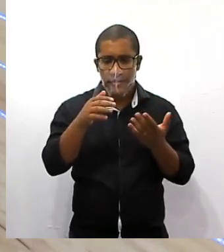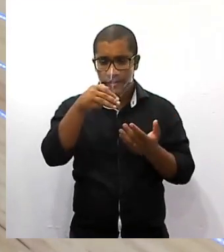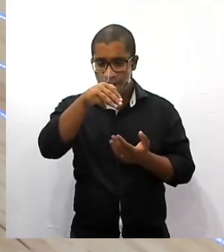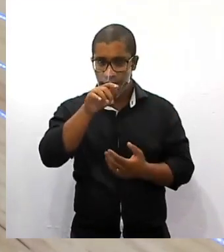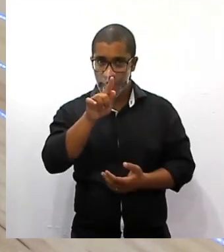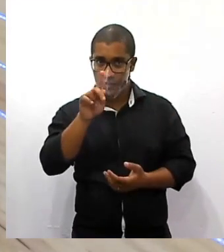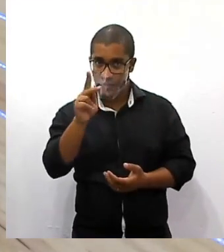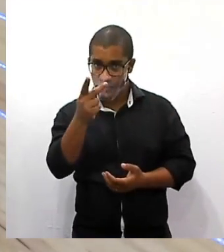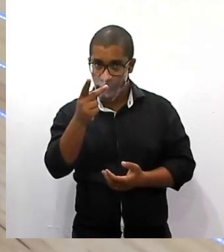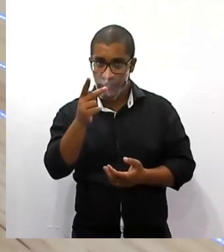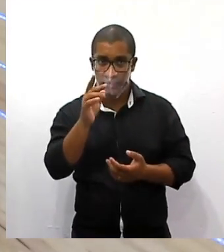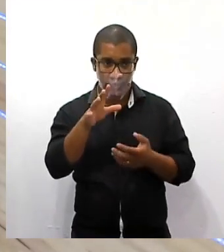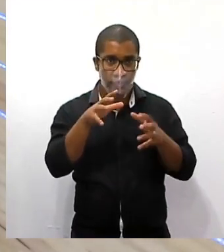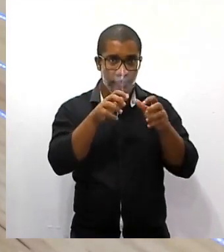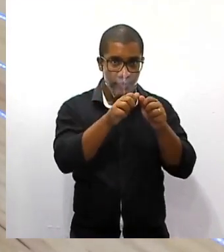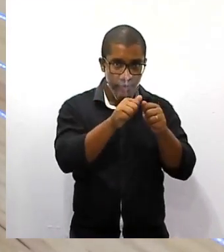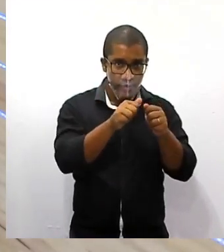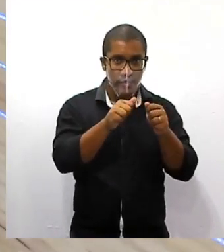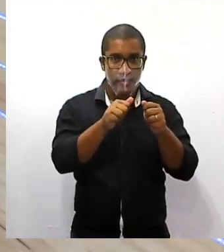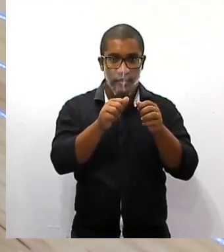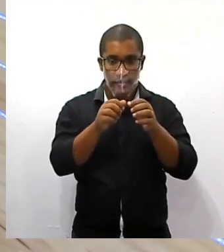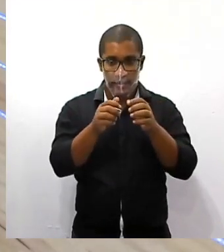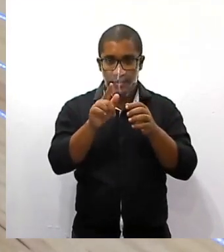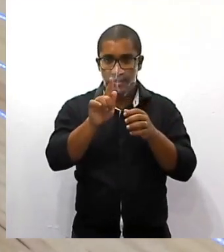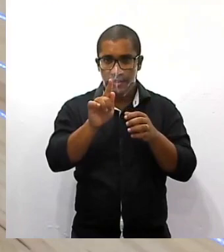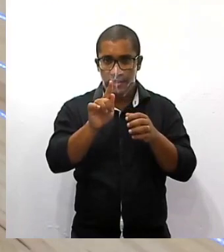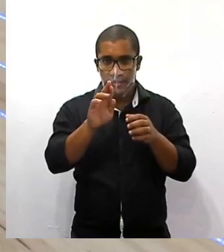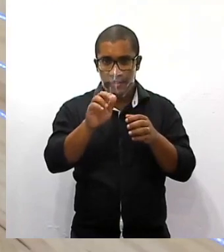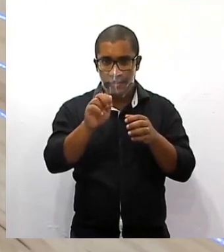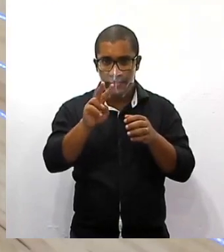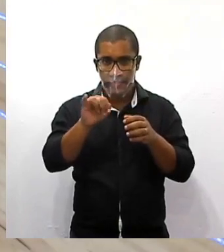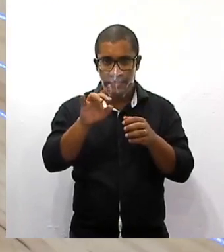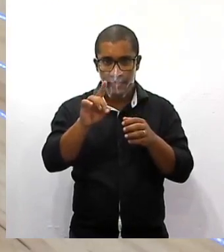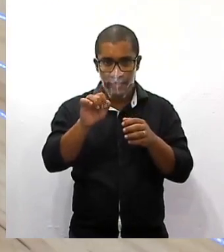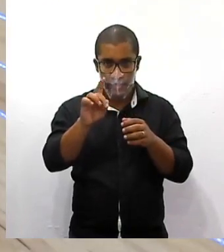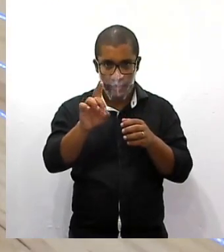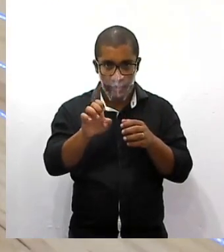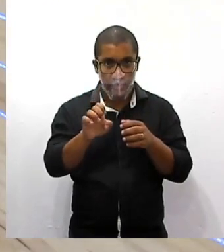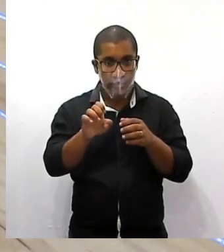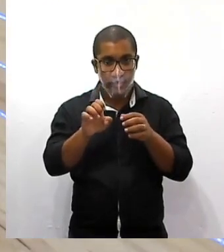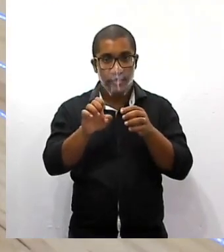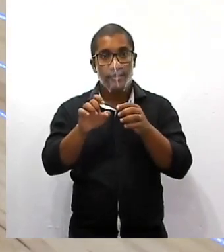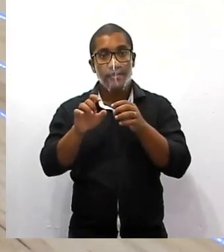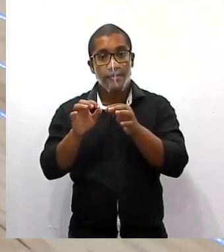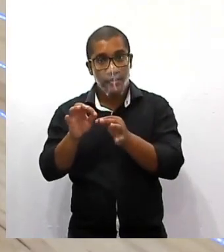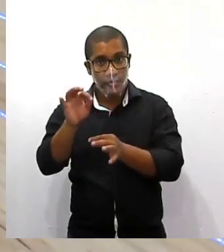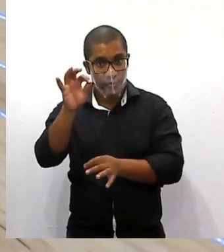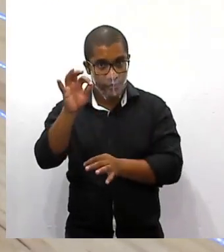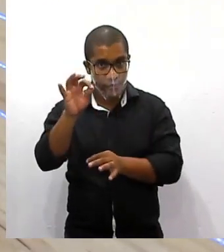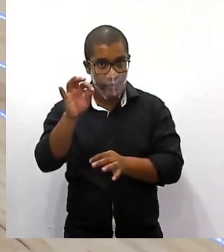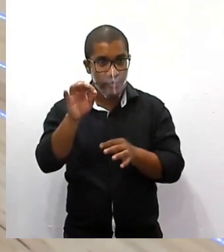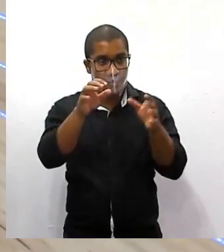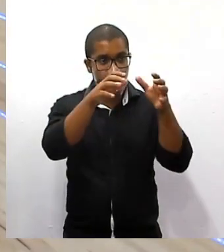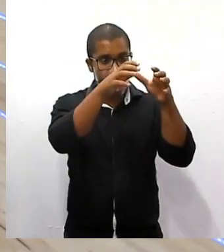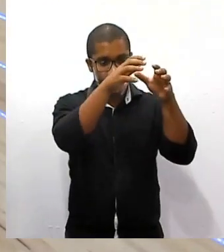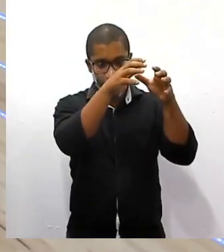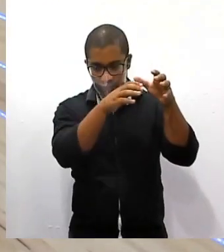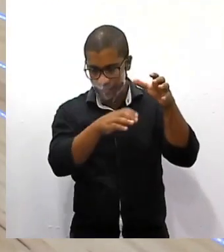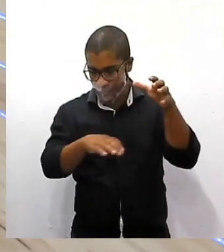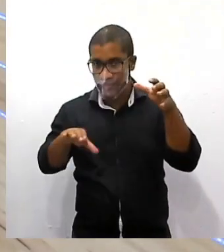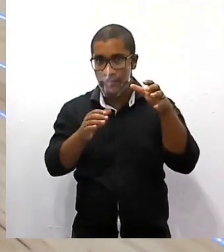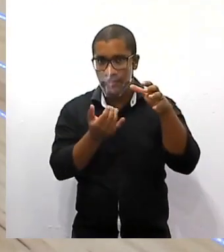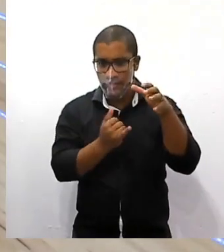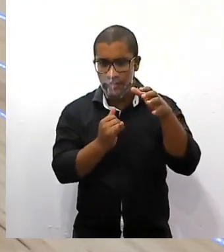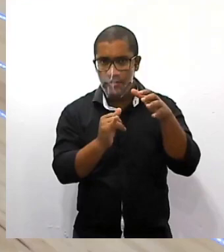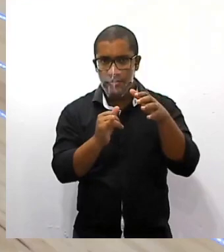a massa dele, a gravidade e a altura. Quando ele desce a rampa, essa energia ela deveria ser conservada, mas ao entrar no